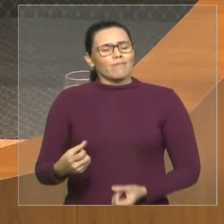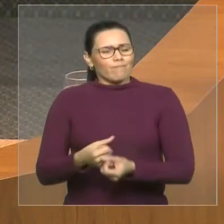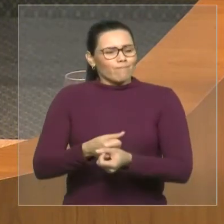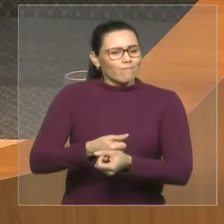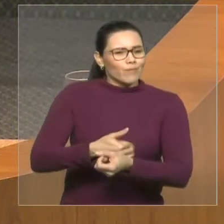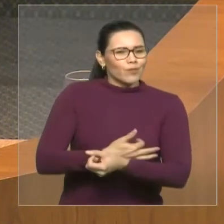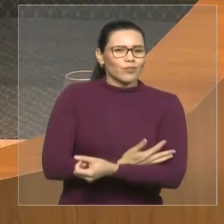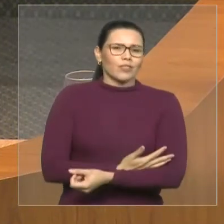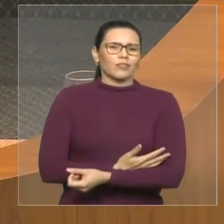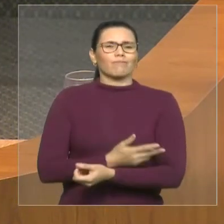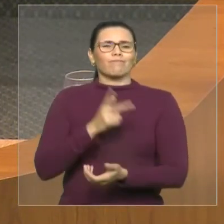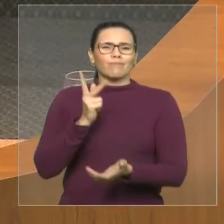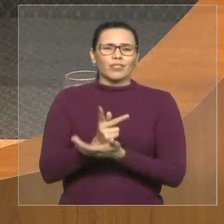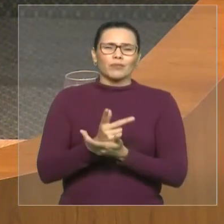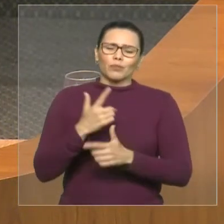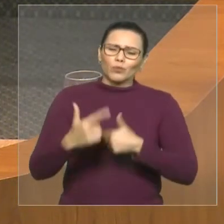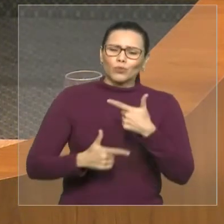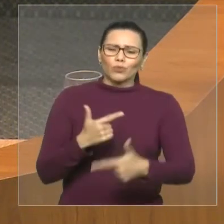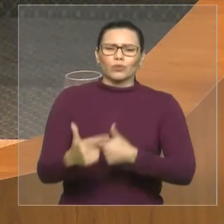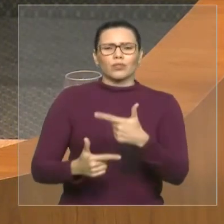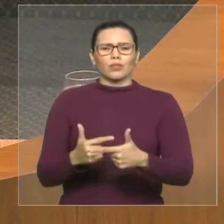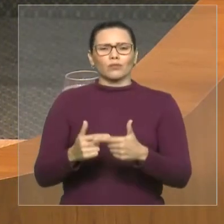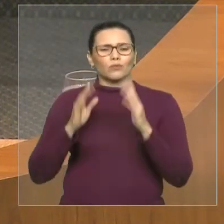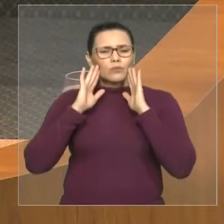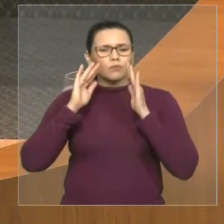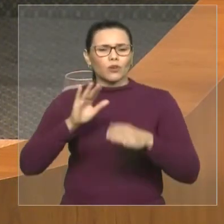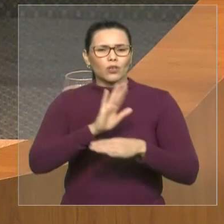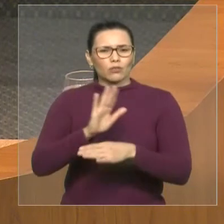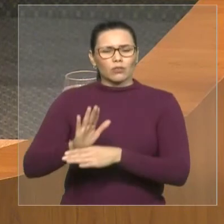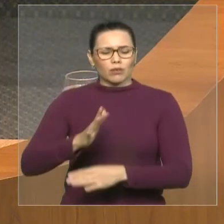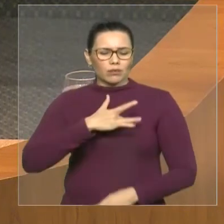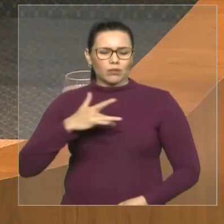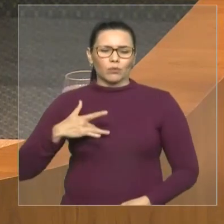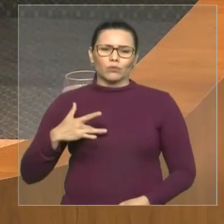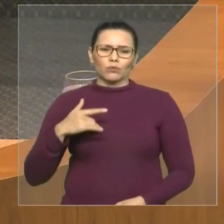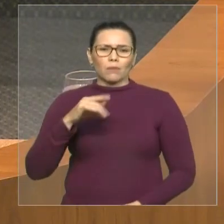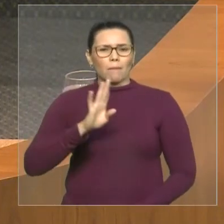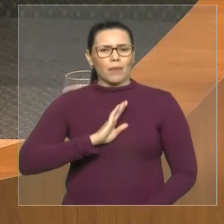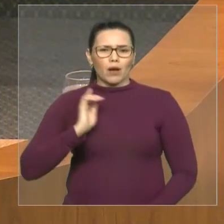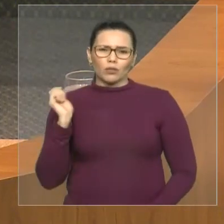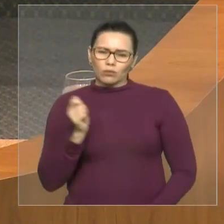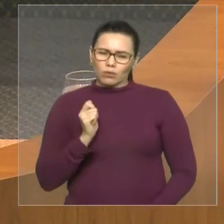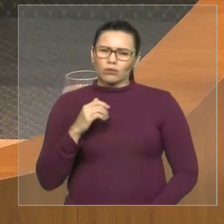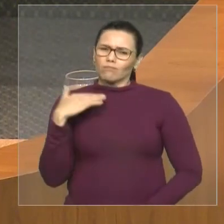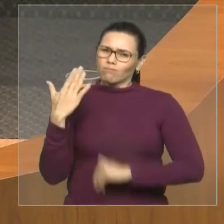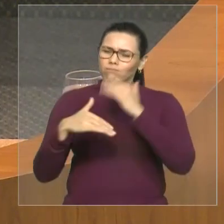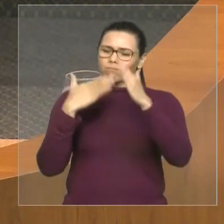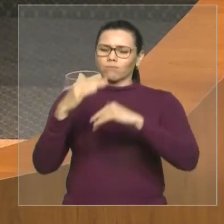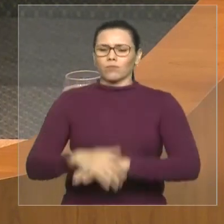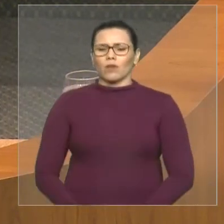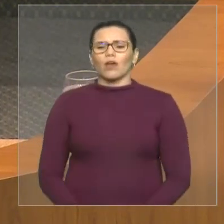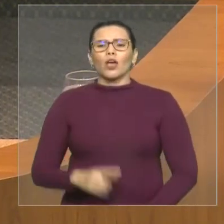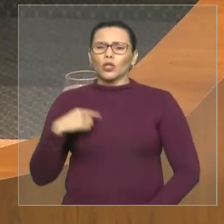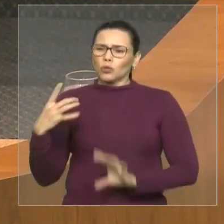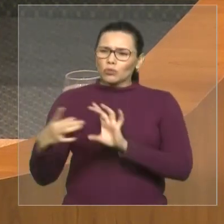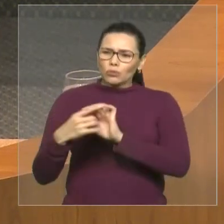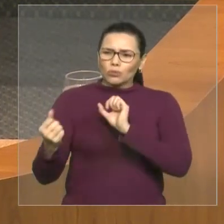garantir investimentos para a saúde de Barra do Corda. Parabéns e vamos juntos, porque o Maranhão precisa e o Maranhão merece todo o nosso esforço. Muito obrigado.